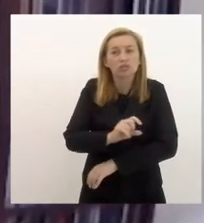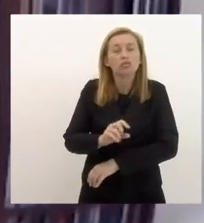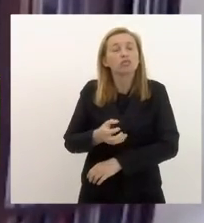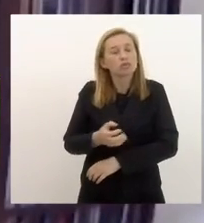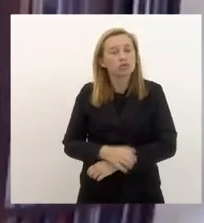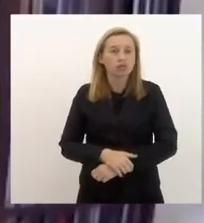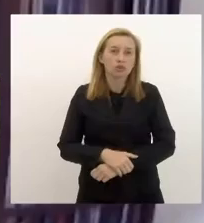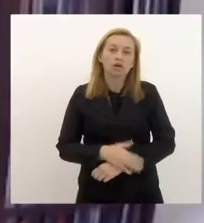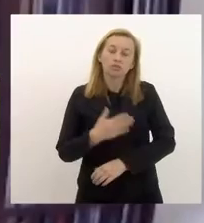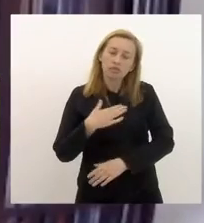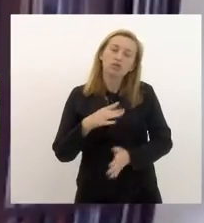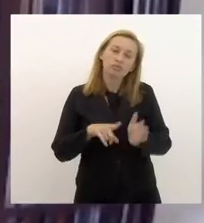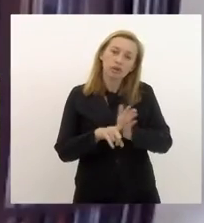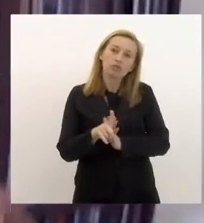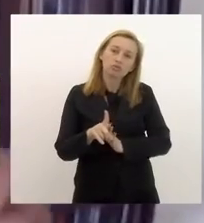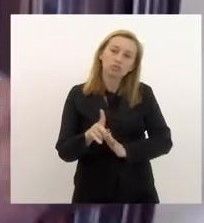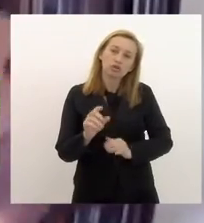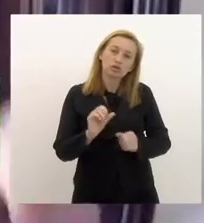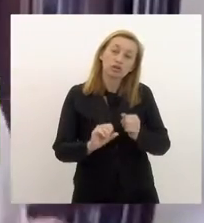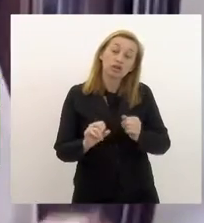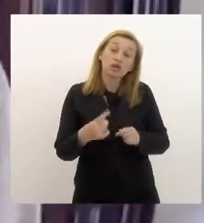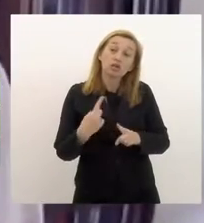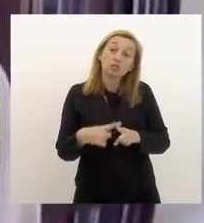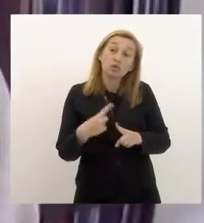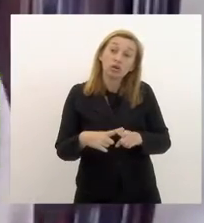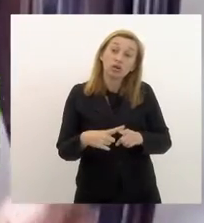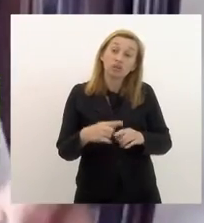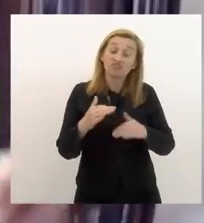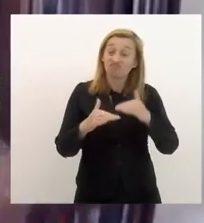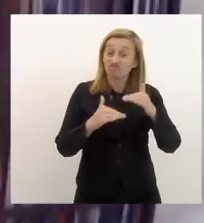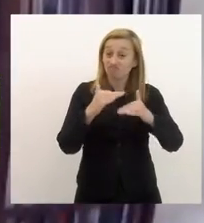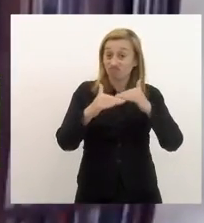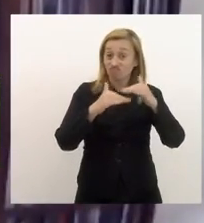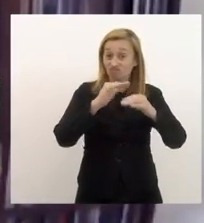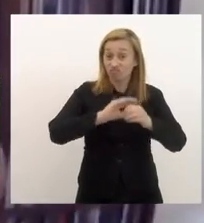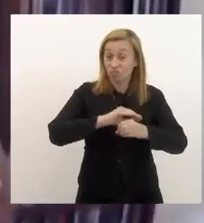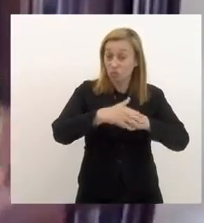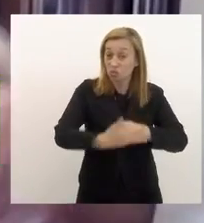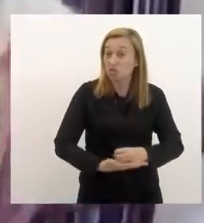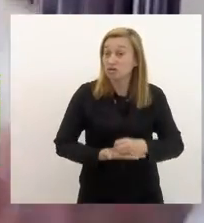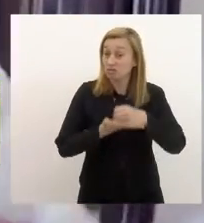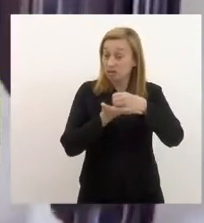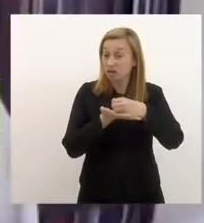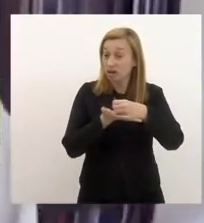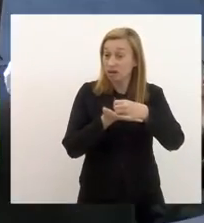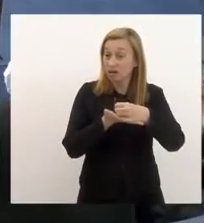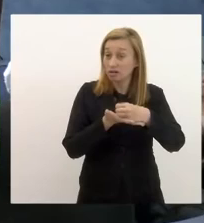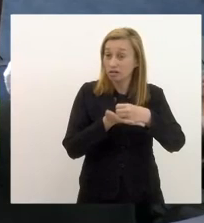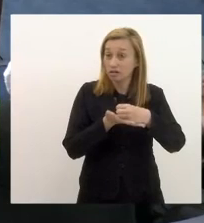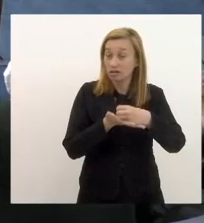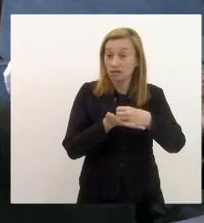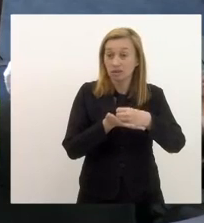é isso a fé bom para que eu faço porque desenvolvimento sustentável É verdade não é